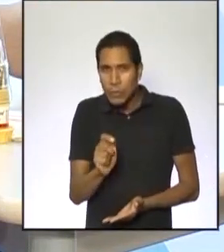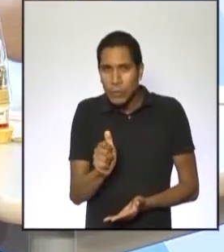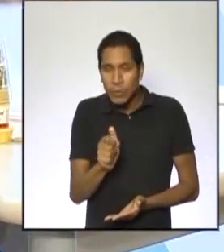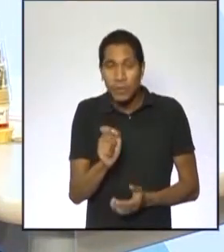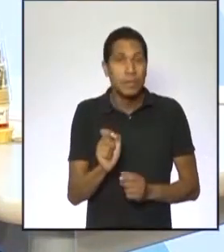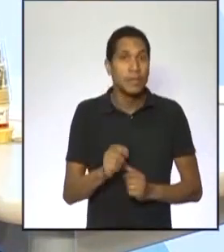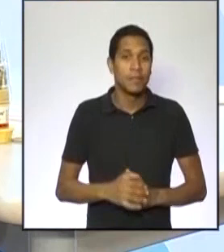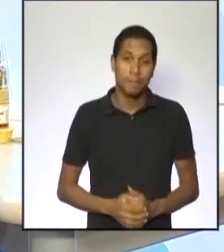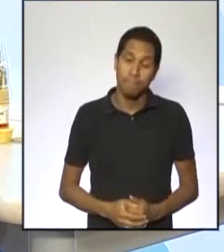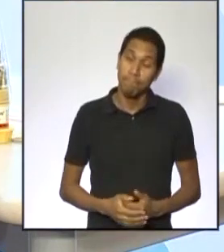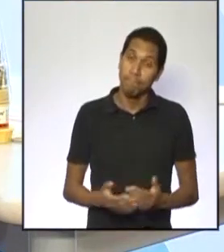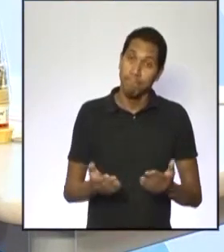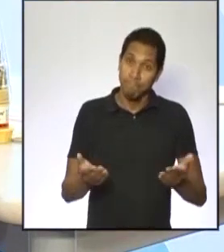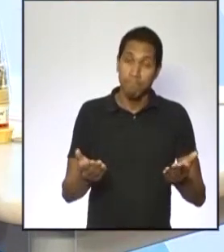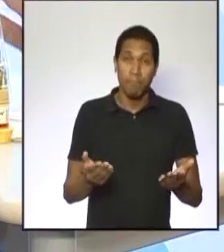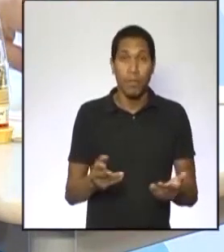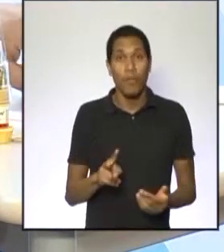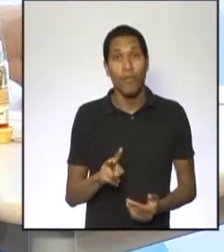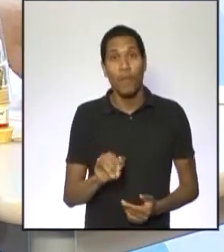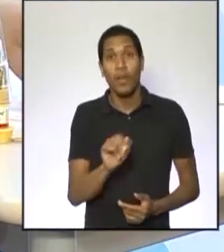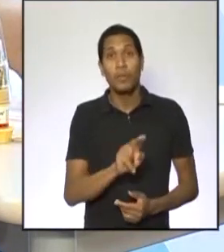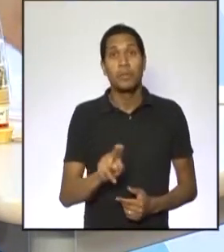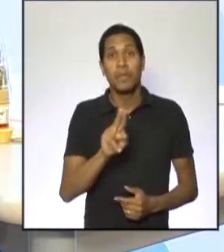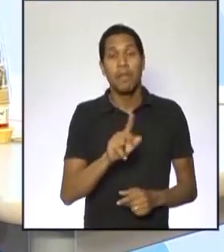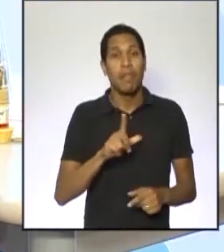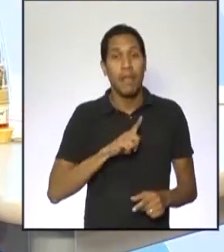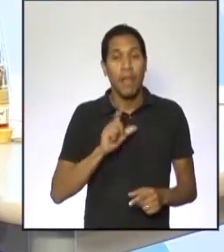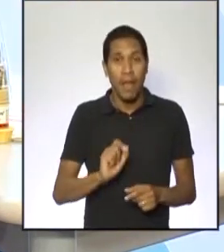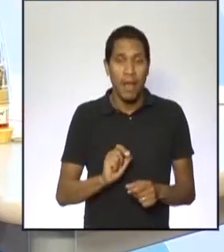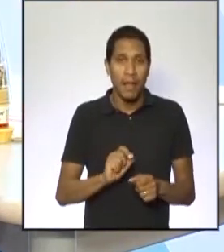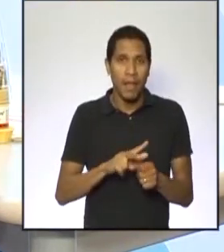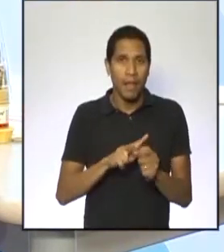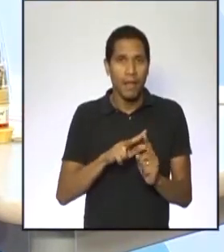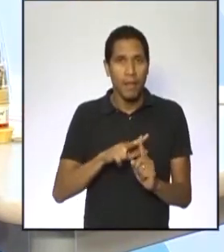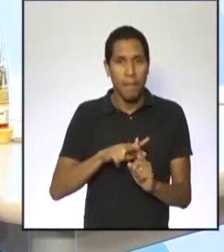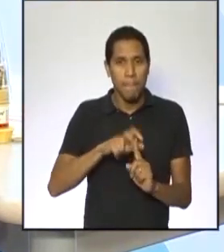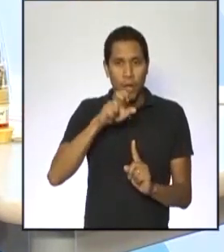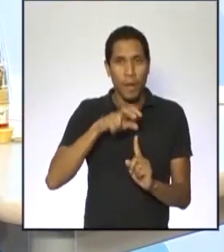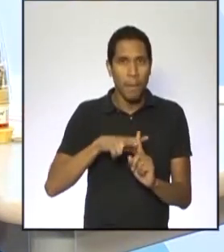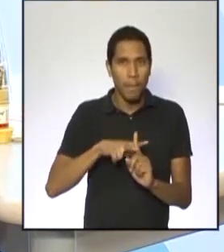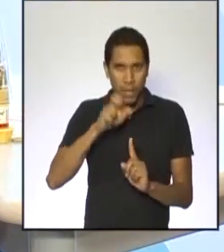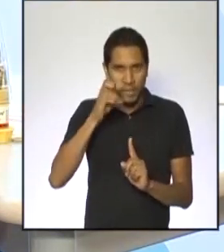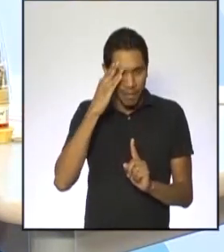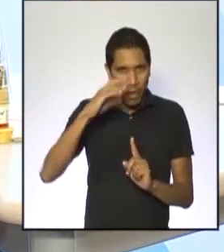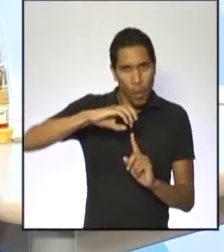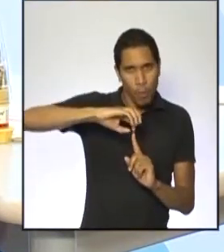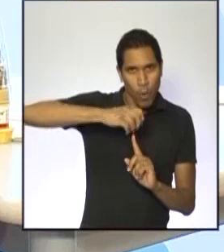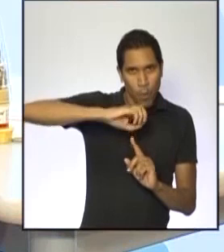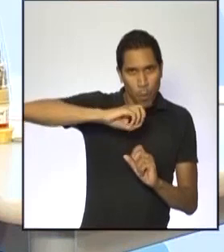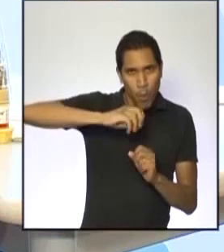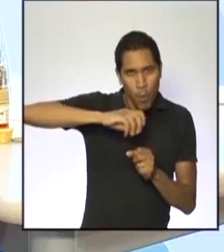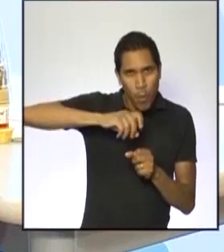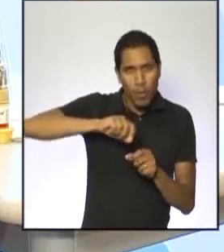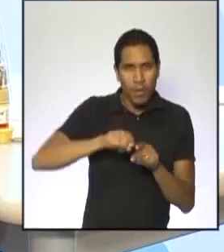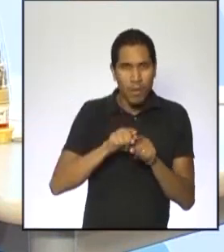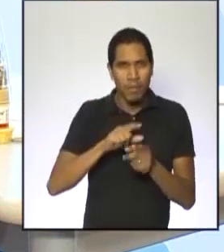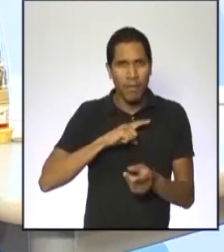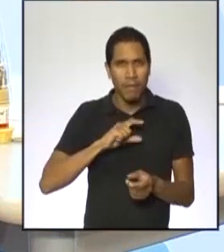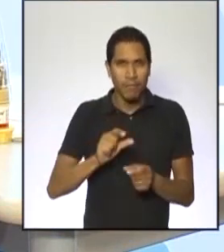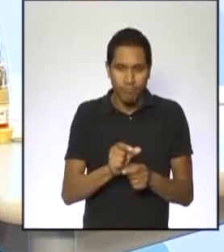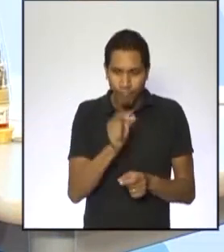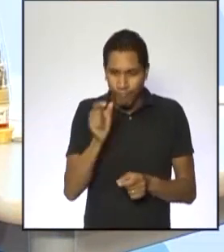Para quê? Porque chegou um momento que eu vou usar as tampinhas, né? Até agora, então, praticamente, eu já tenho o corpo do meu carrinho, ele já está aqui